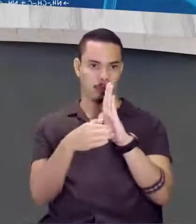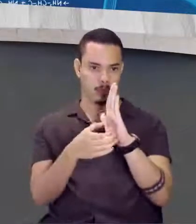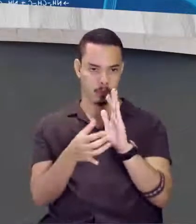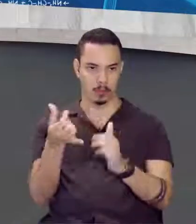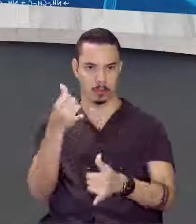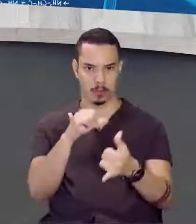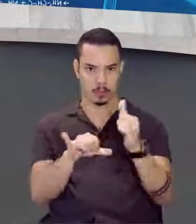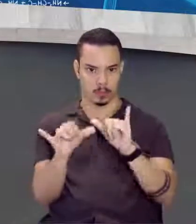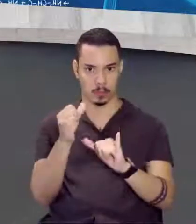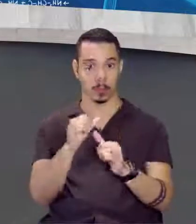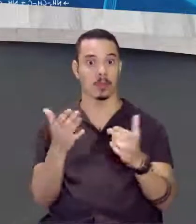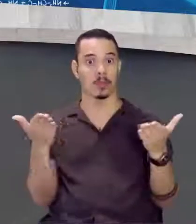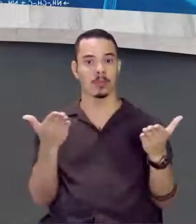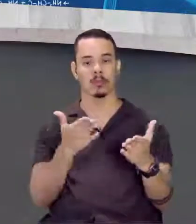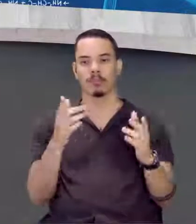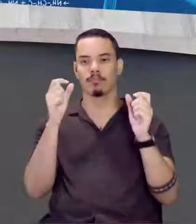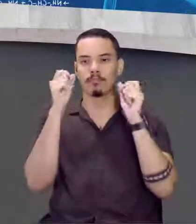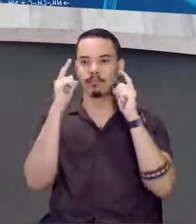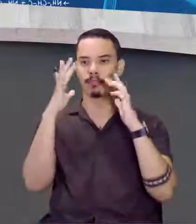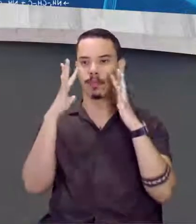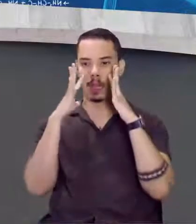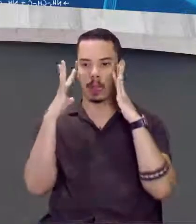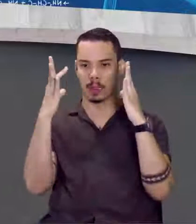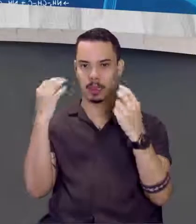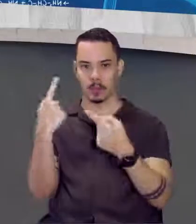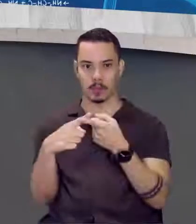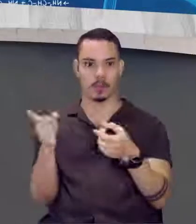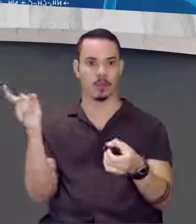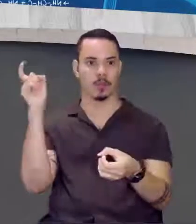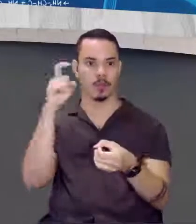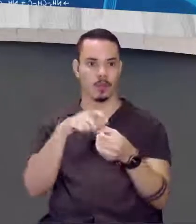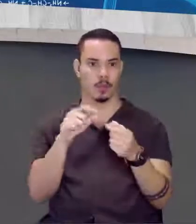químicos. Agora, fique ligado, já